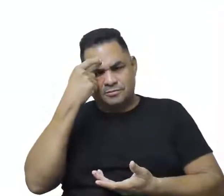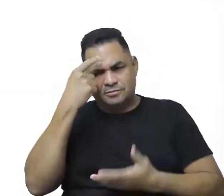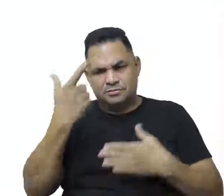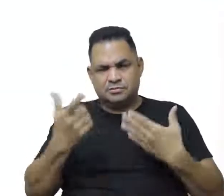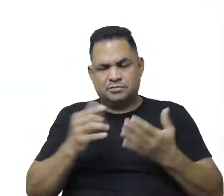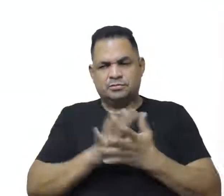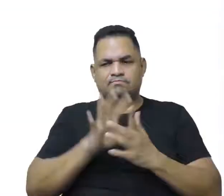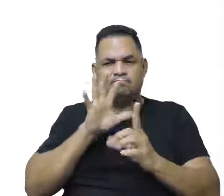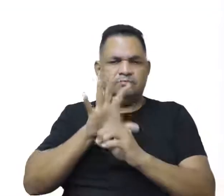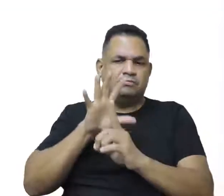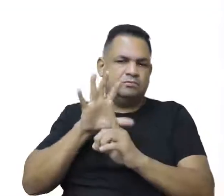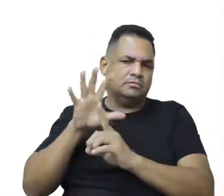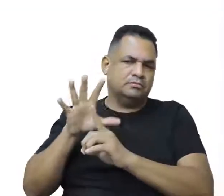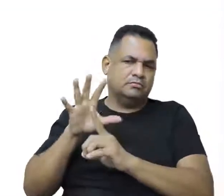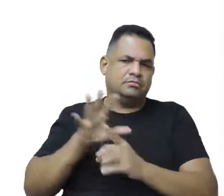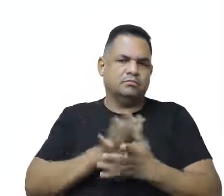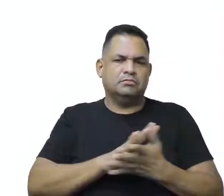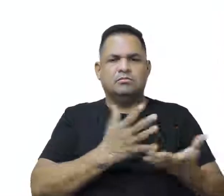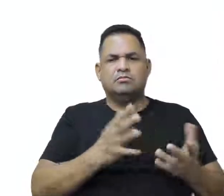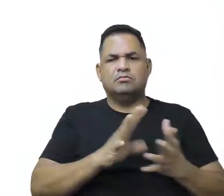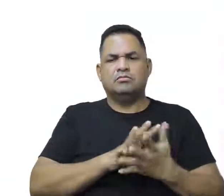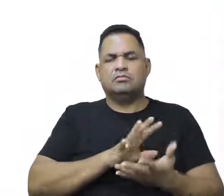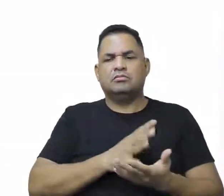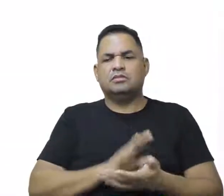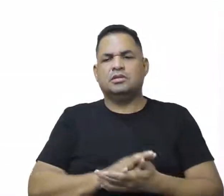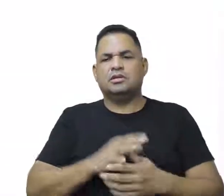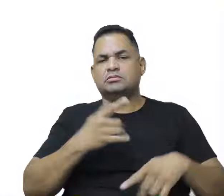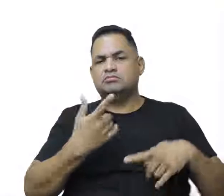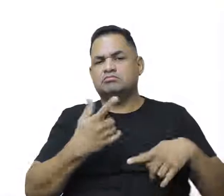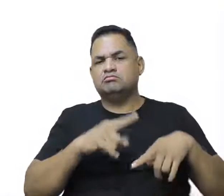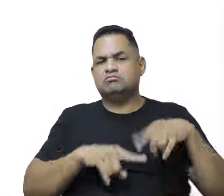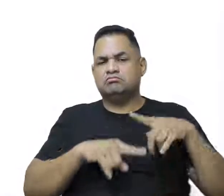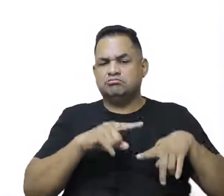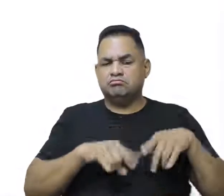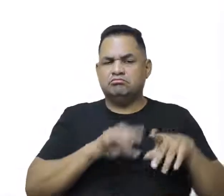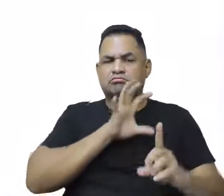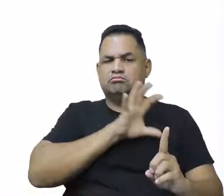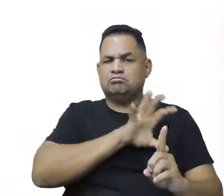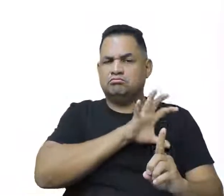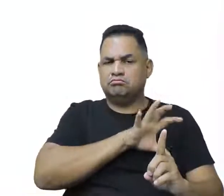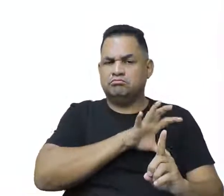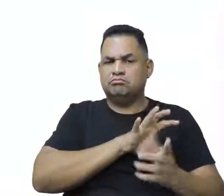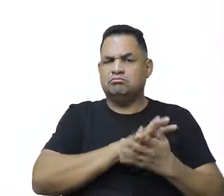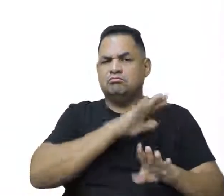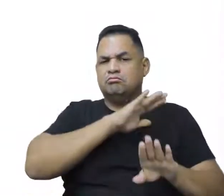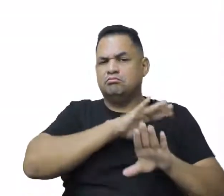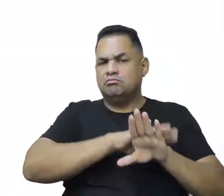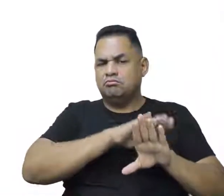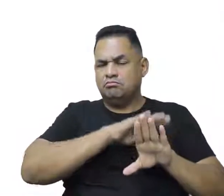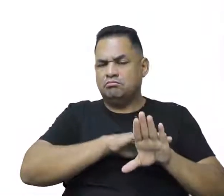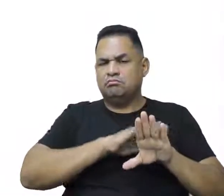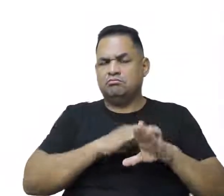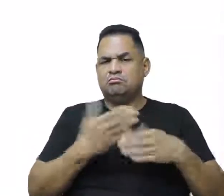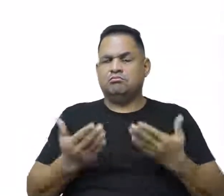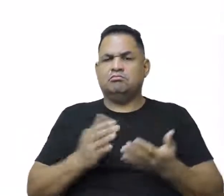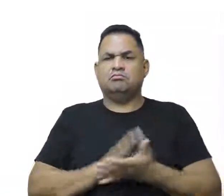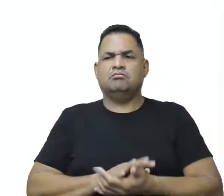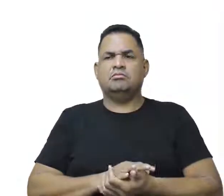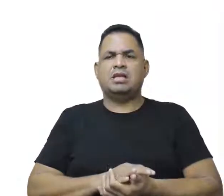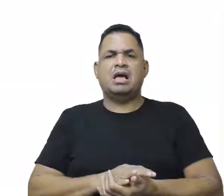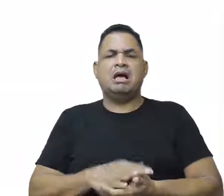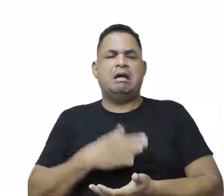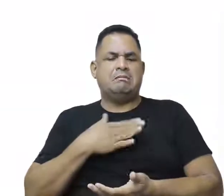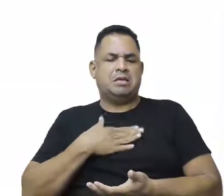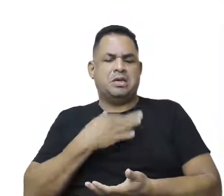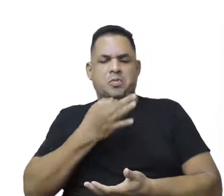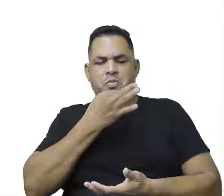bombardeado por todos os lados, por esses elementos ideológicos, né? Então, às vezes, acha, é minha